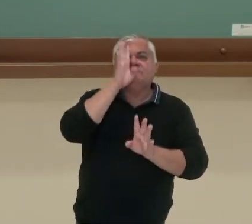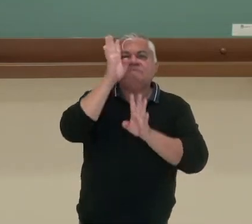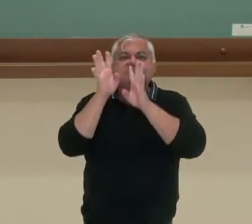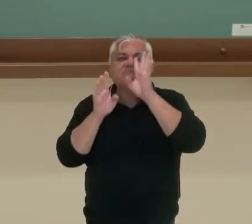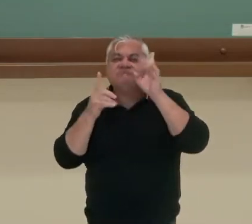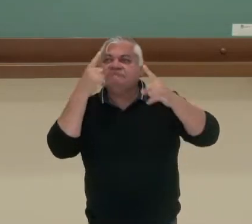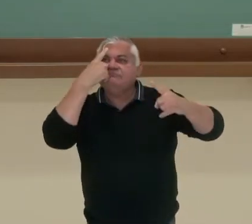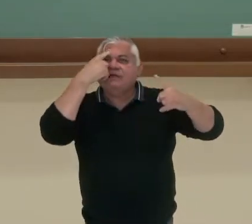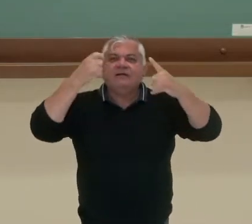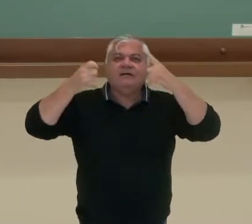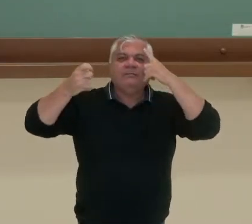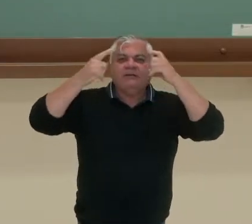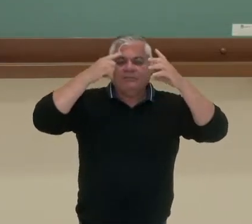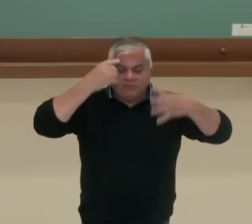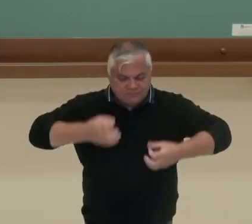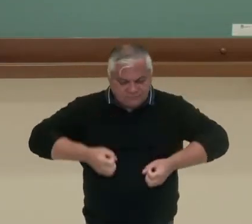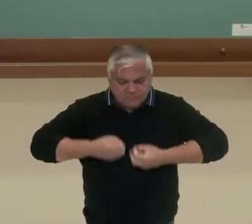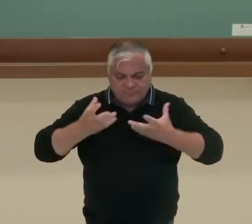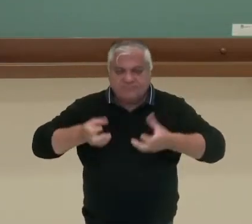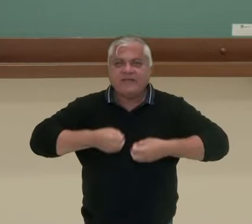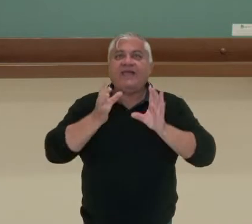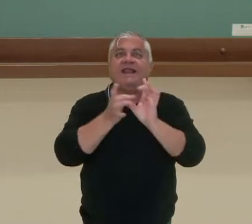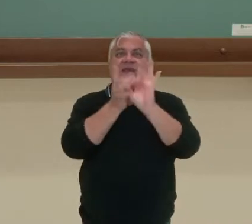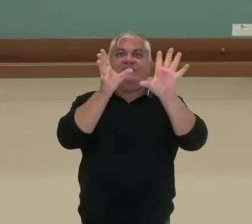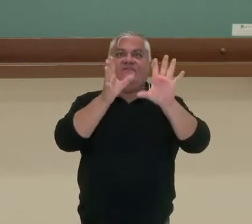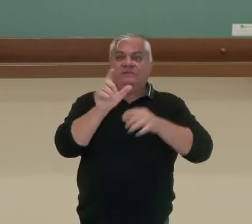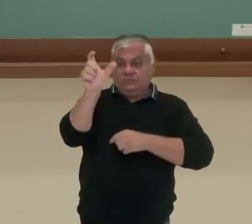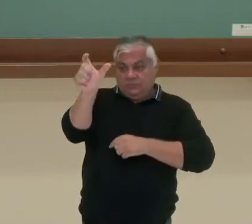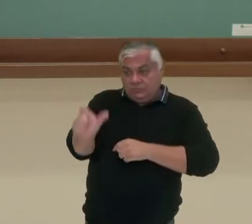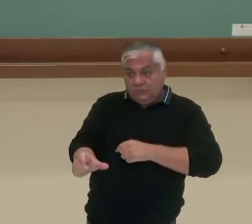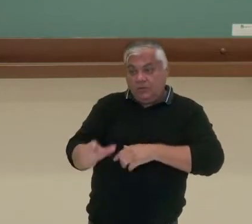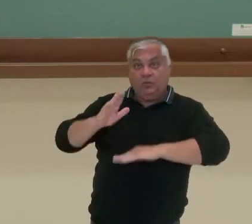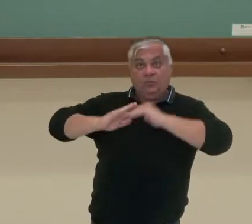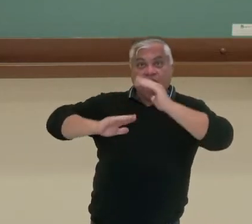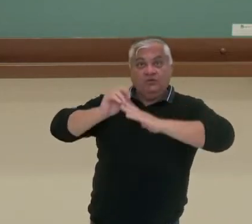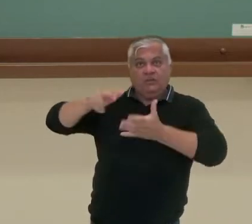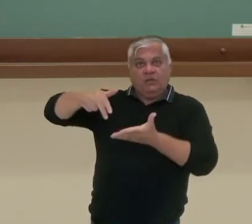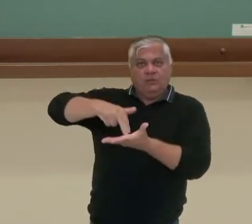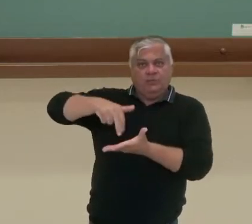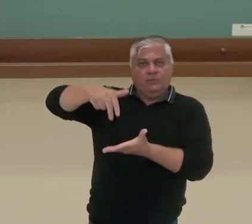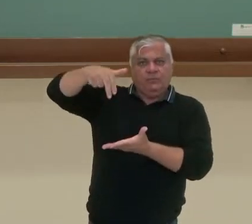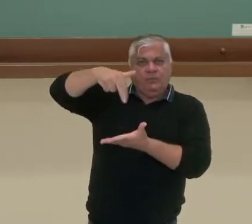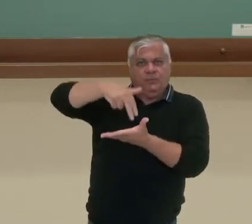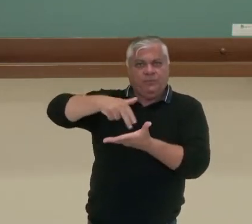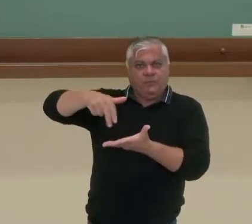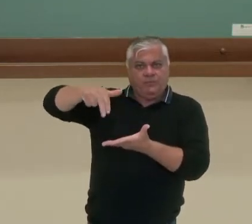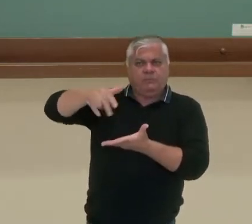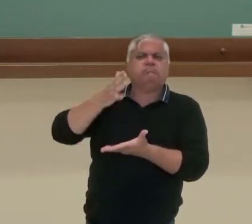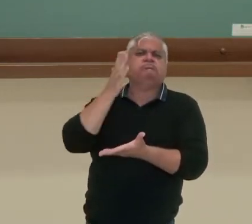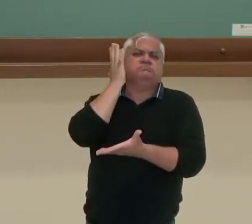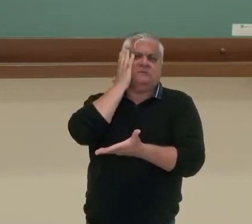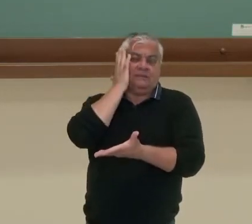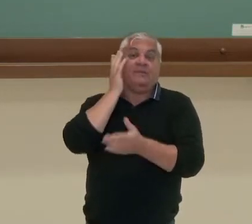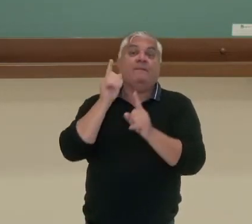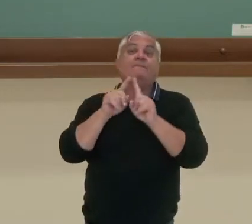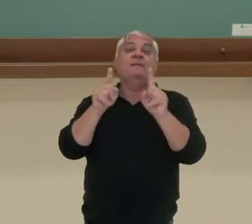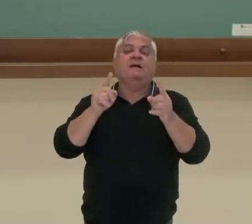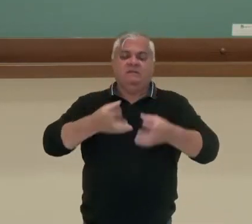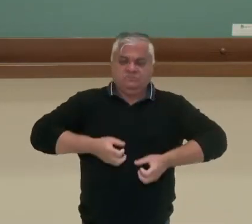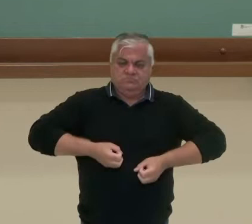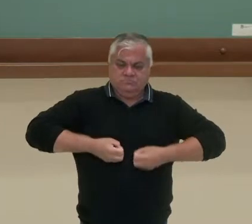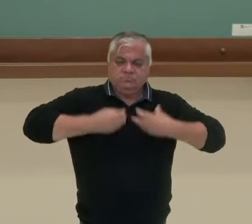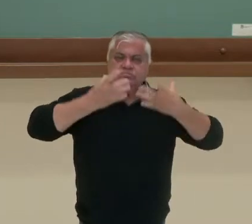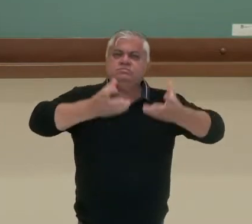vai pegar uma livre expressão, quer dizer que o bailarino, ele tem a base clássica do balé, com certeza, mas ele tem a expressão de